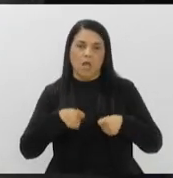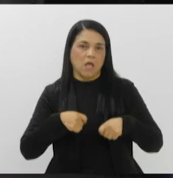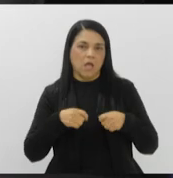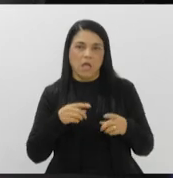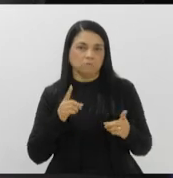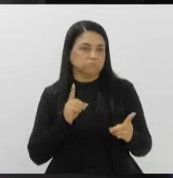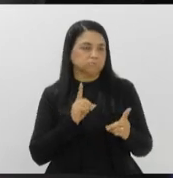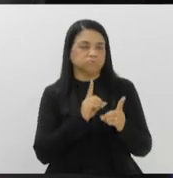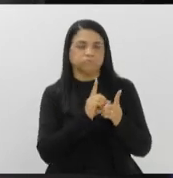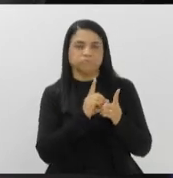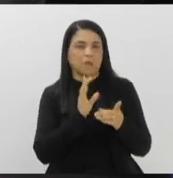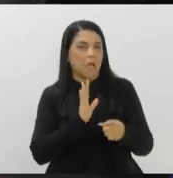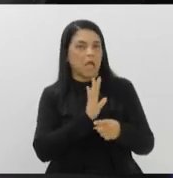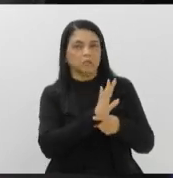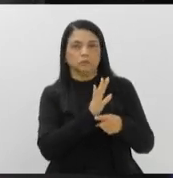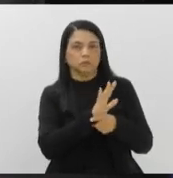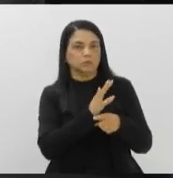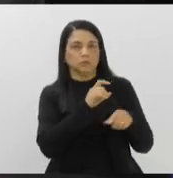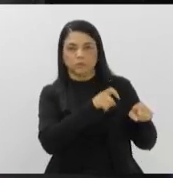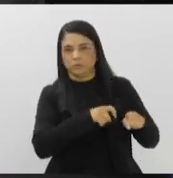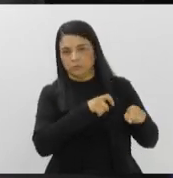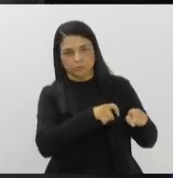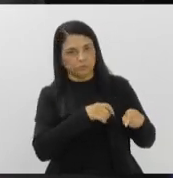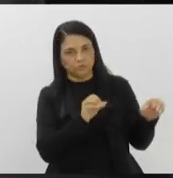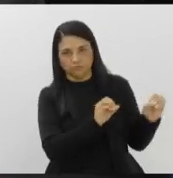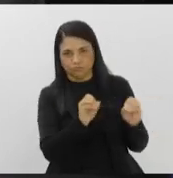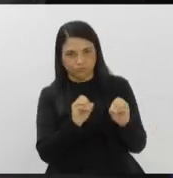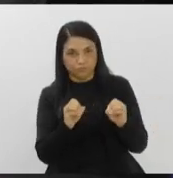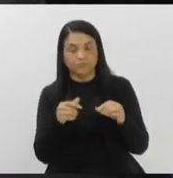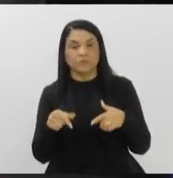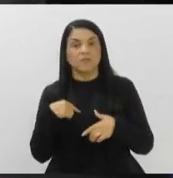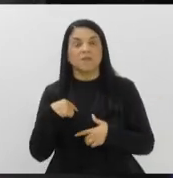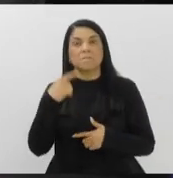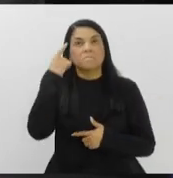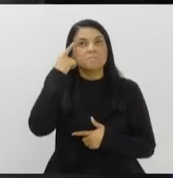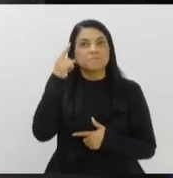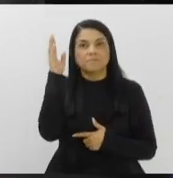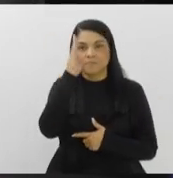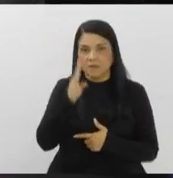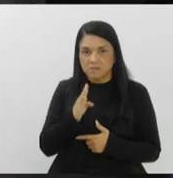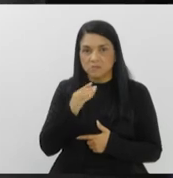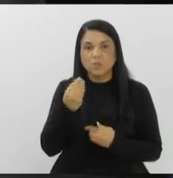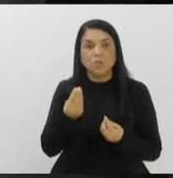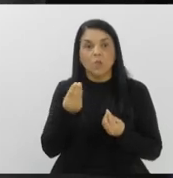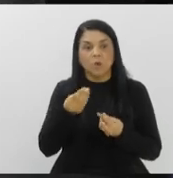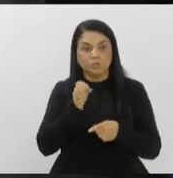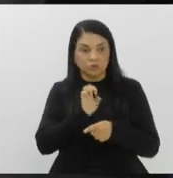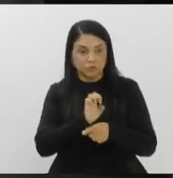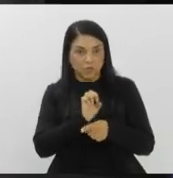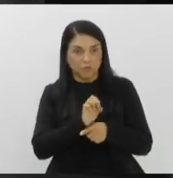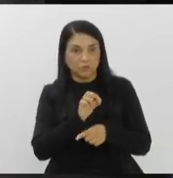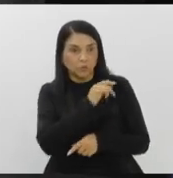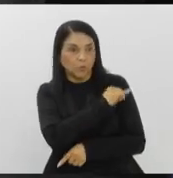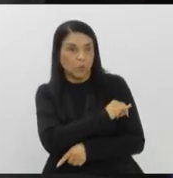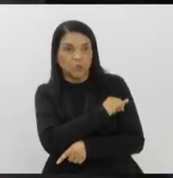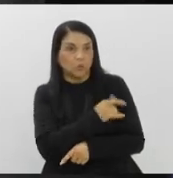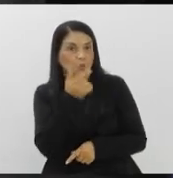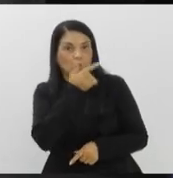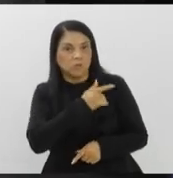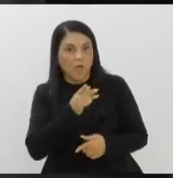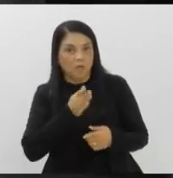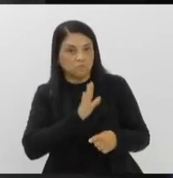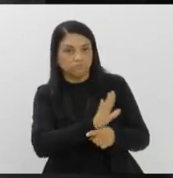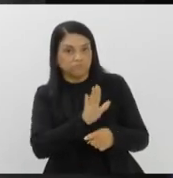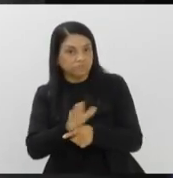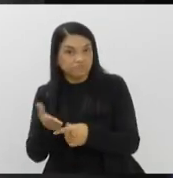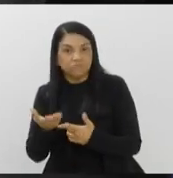dos agricultores. Imagina num país como o nosso, se não está atendendo no estado do Rio, imagina no país inteiro. Enfim,